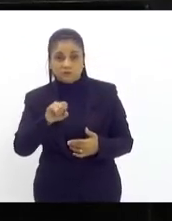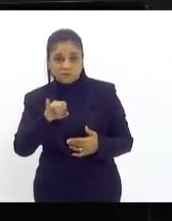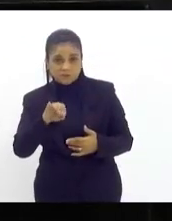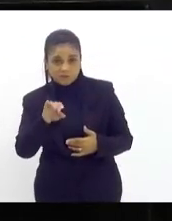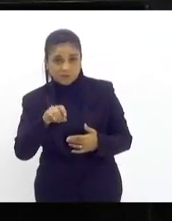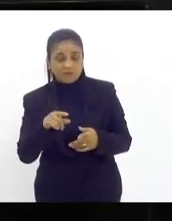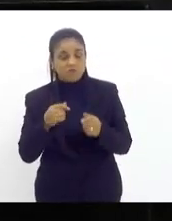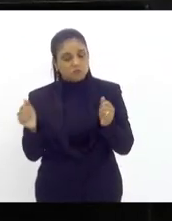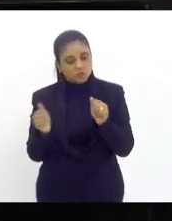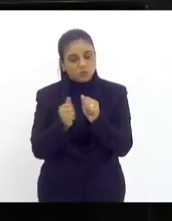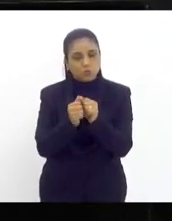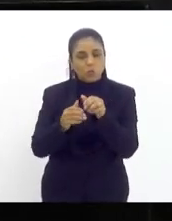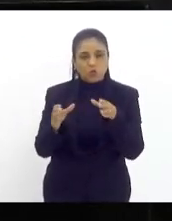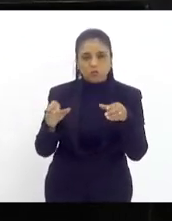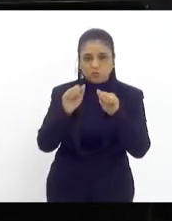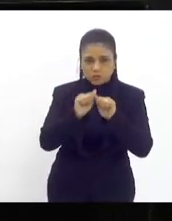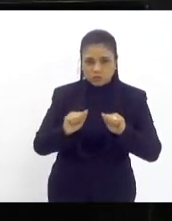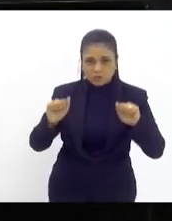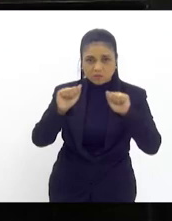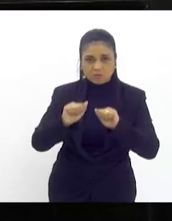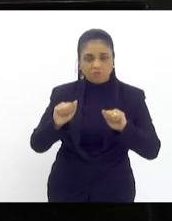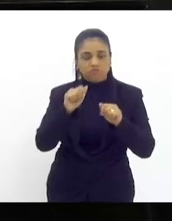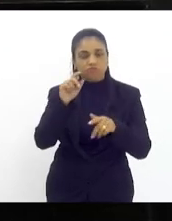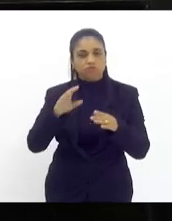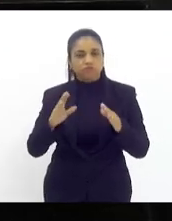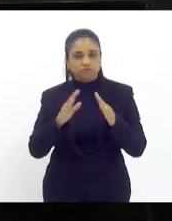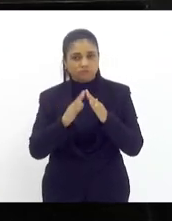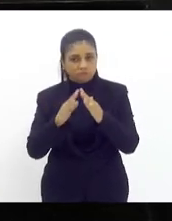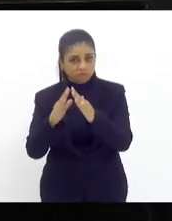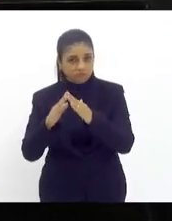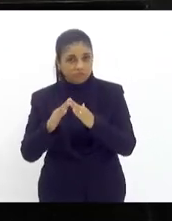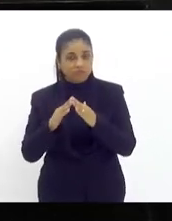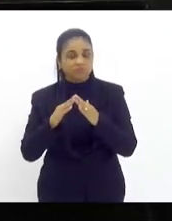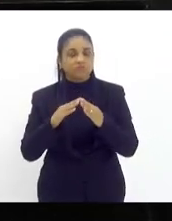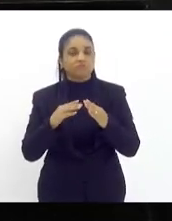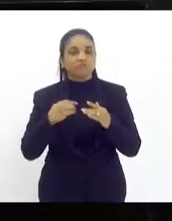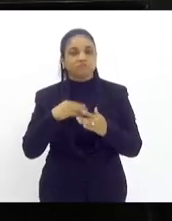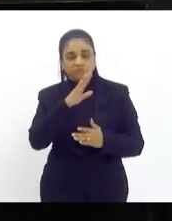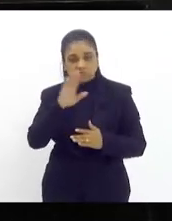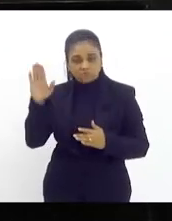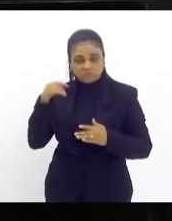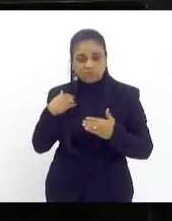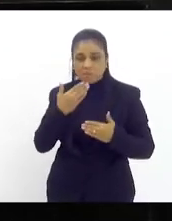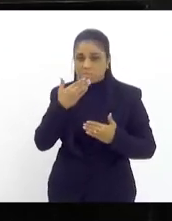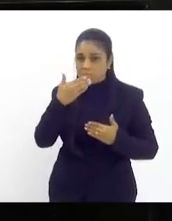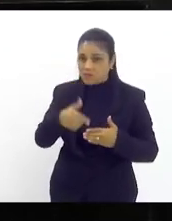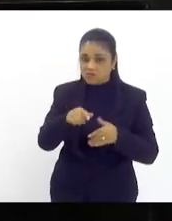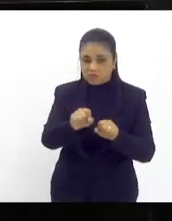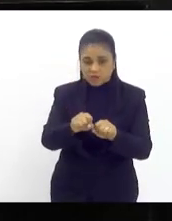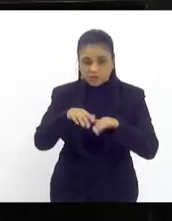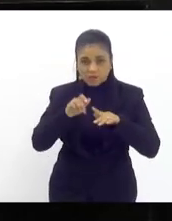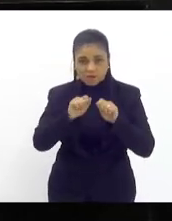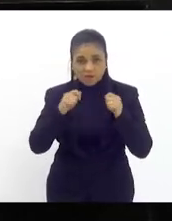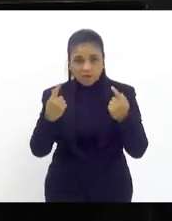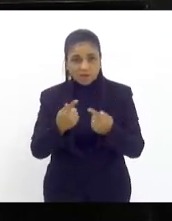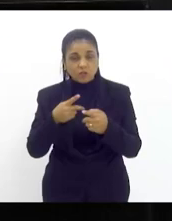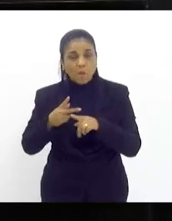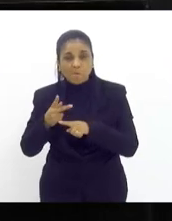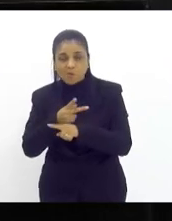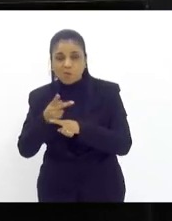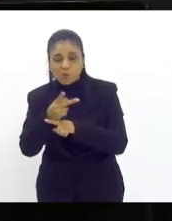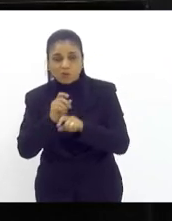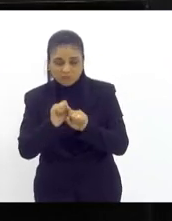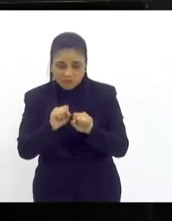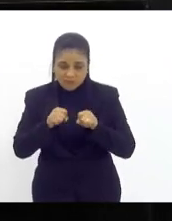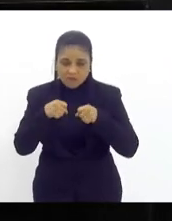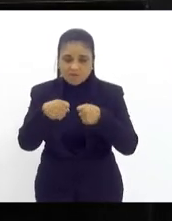de moradores e eu quero colocar o nosso mandato à disposição vou fazer um pedido nessa casa já estou procurando todos os interlocutores de defesa